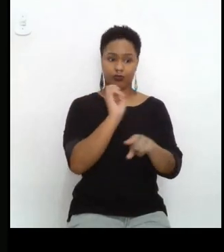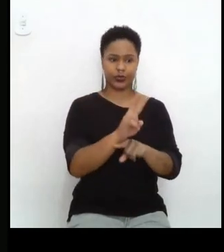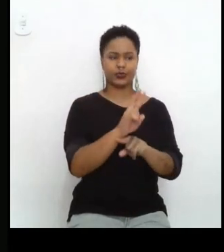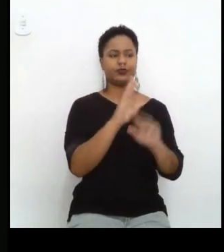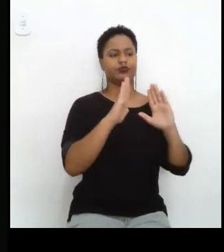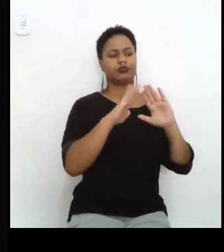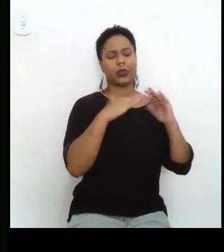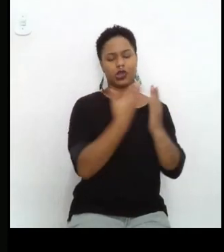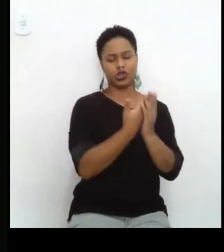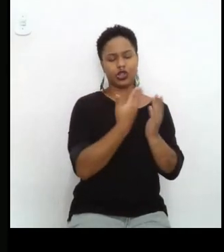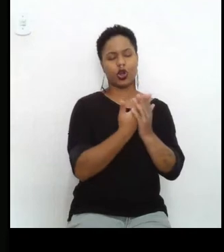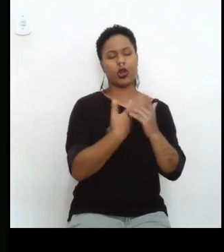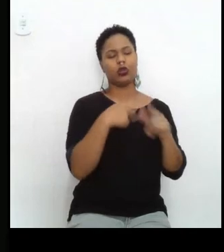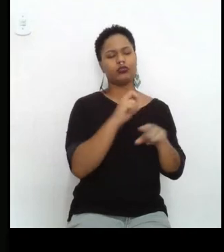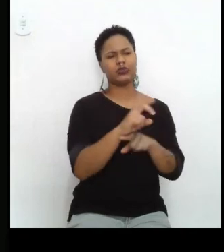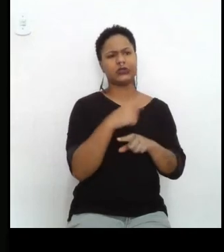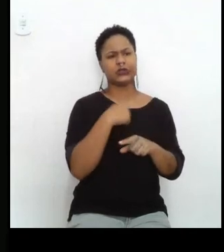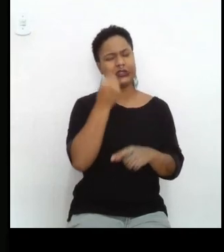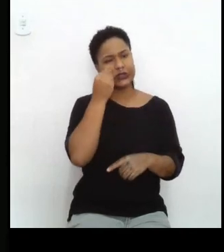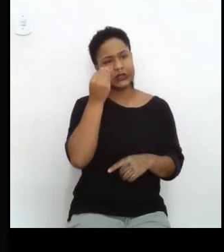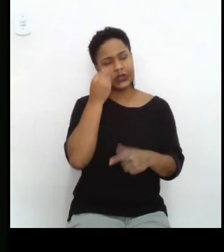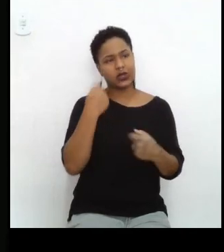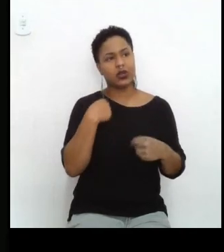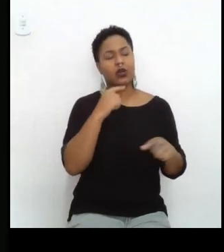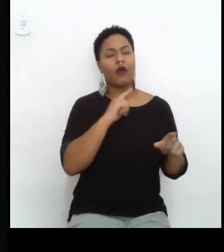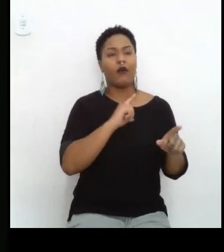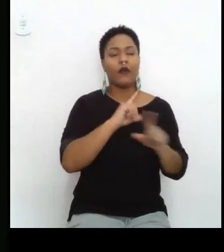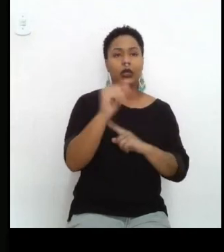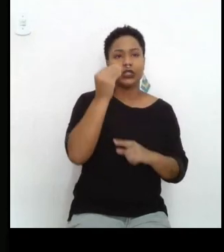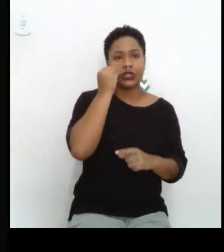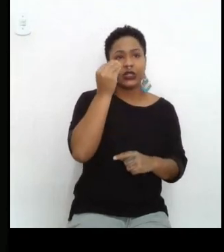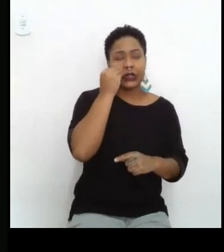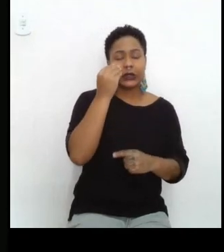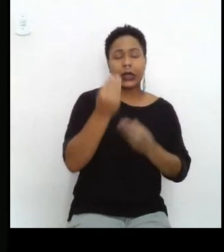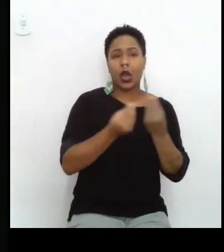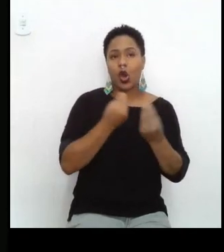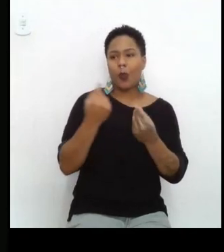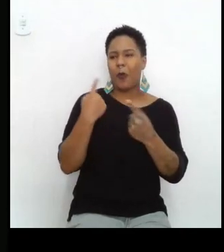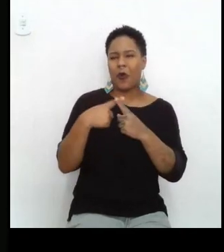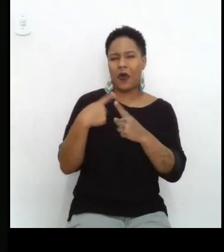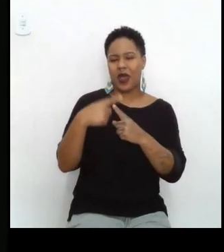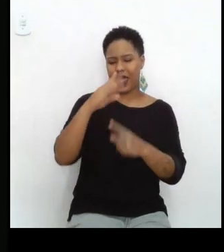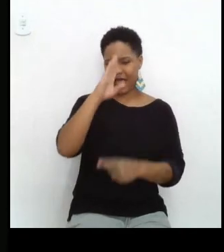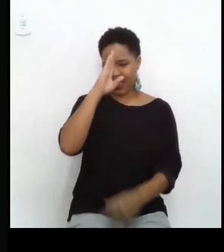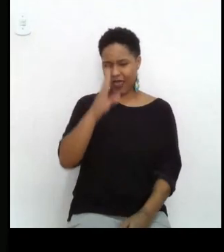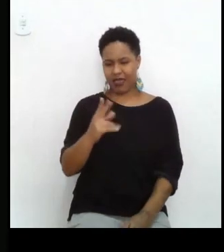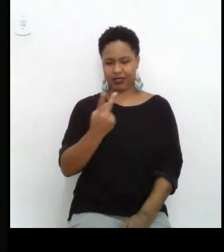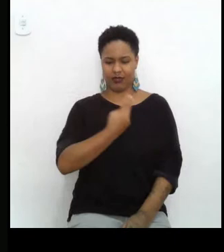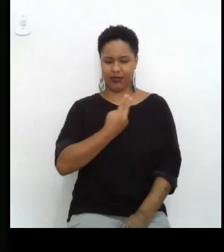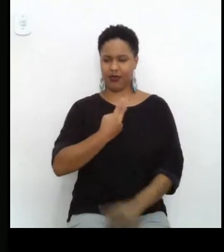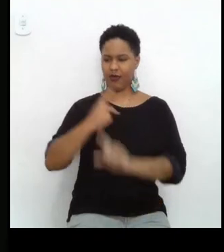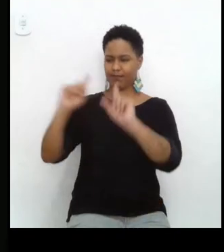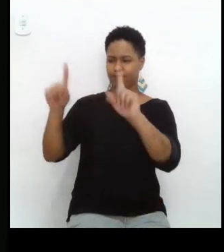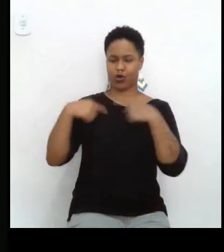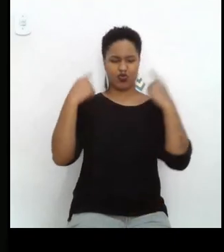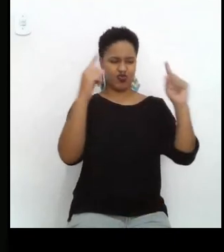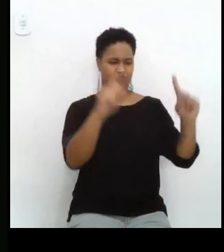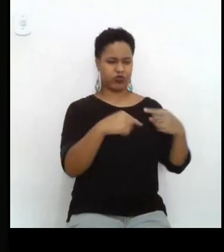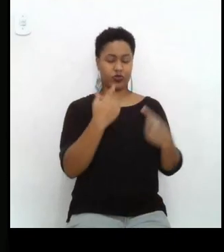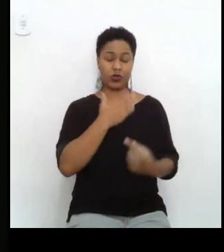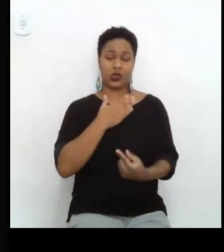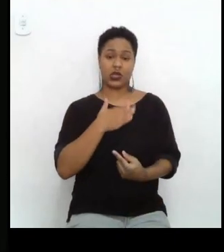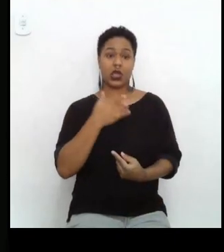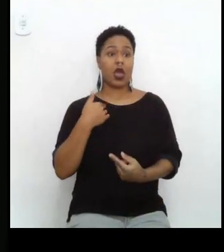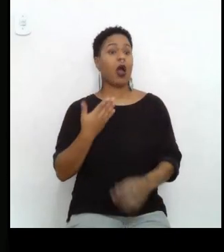mudar aquele ser matriculada eu ia para o e para sala de leitura e